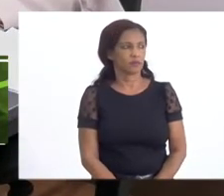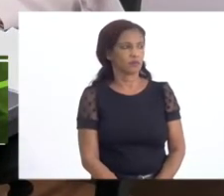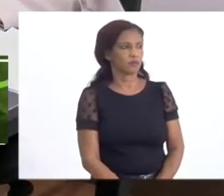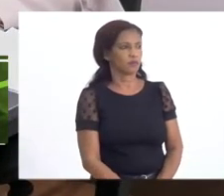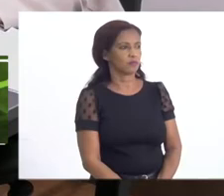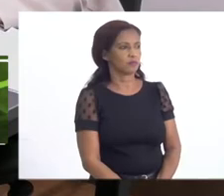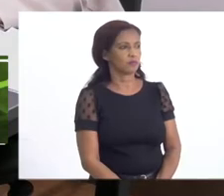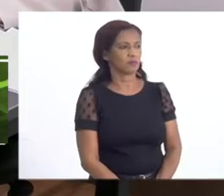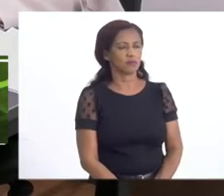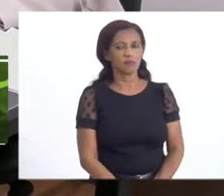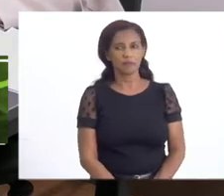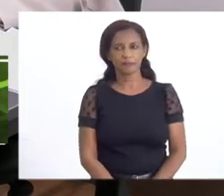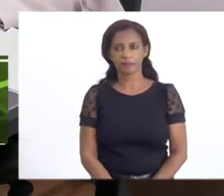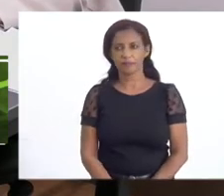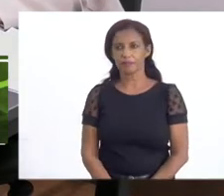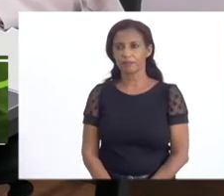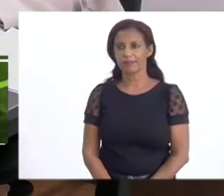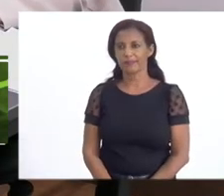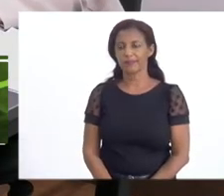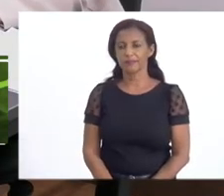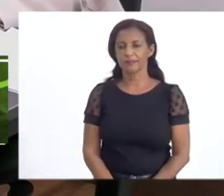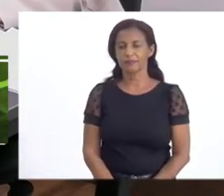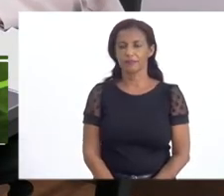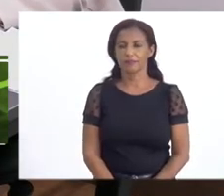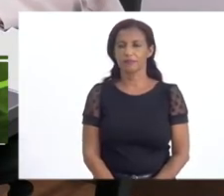A apresentação já está ok, já está aparecendo.